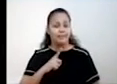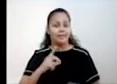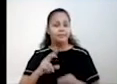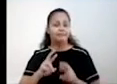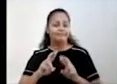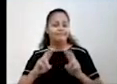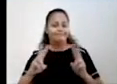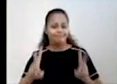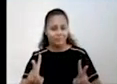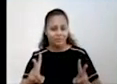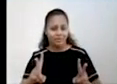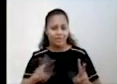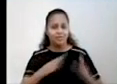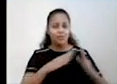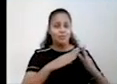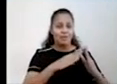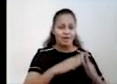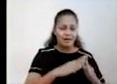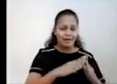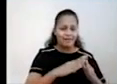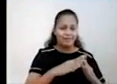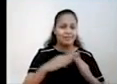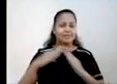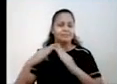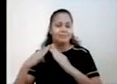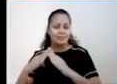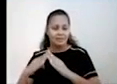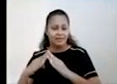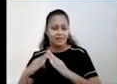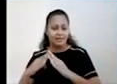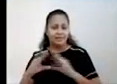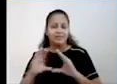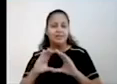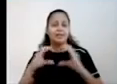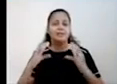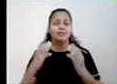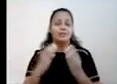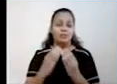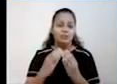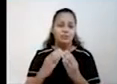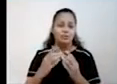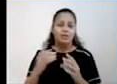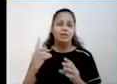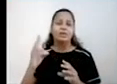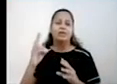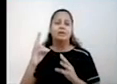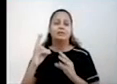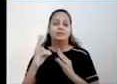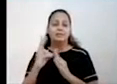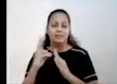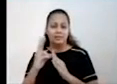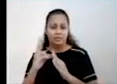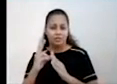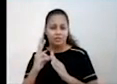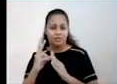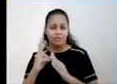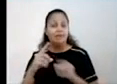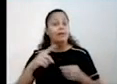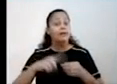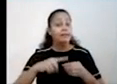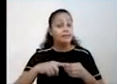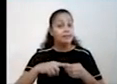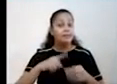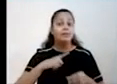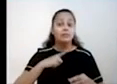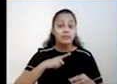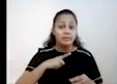Existem muitas diferenças de uma habitação para outra nas comunidades indígenas. E nas cidades, existe variação entre